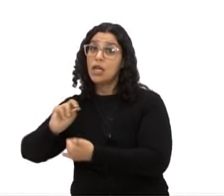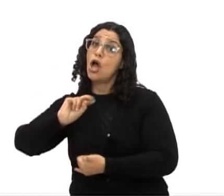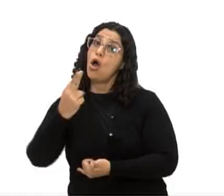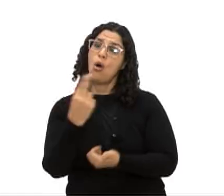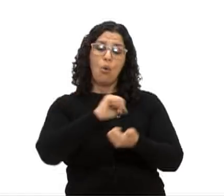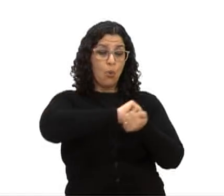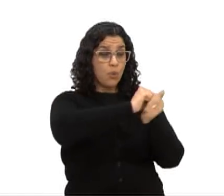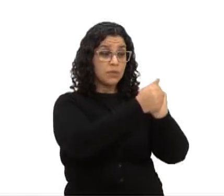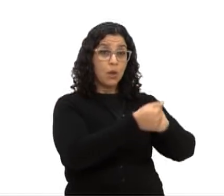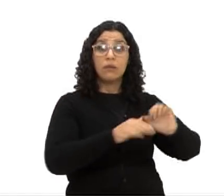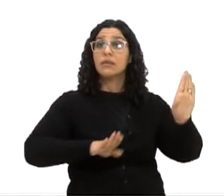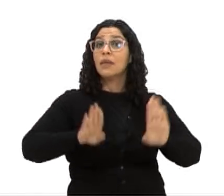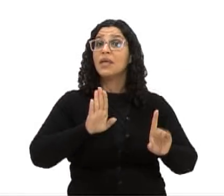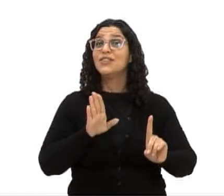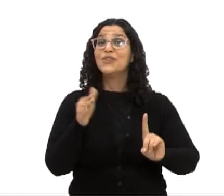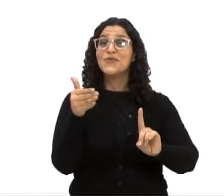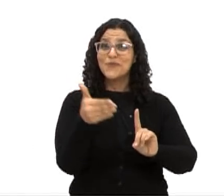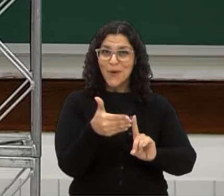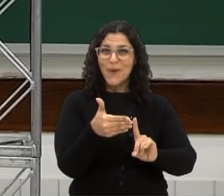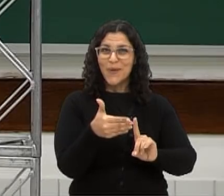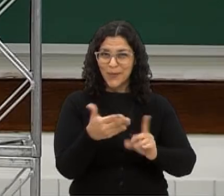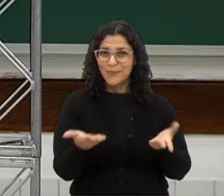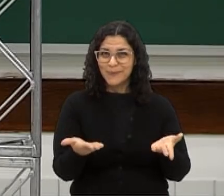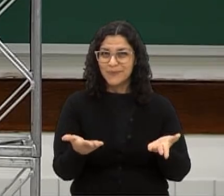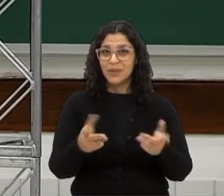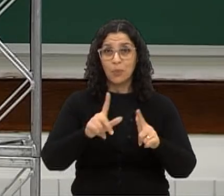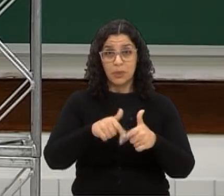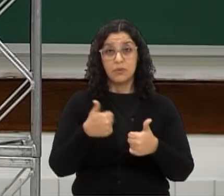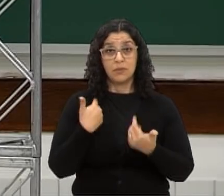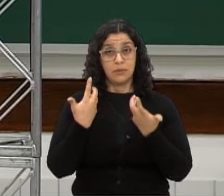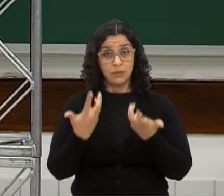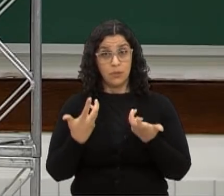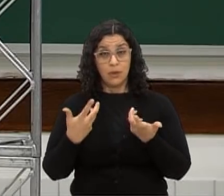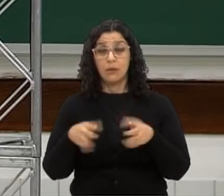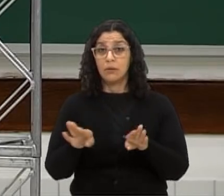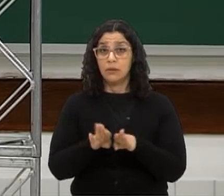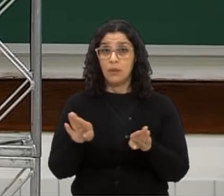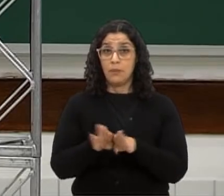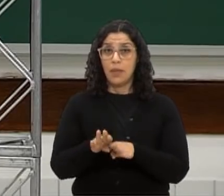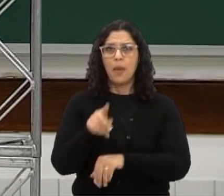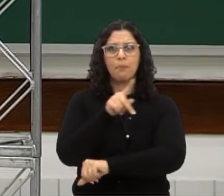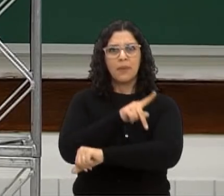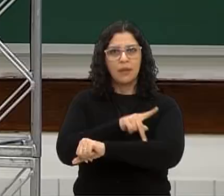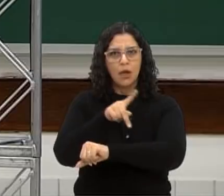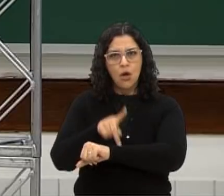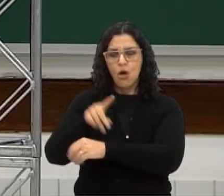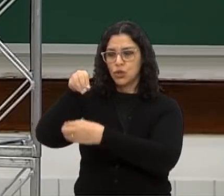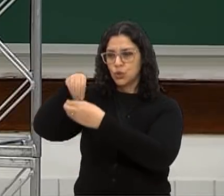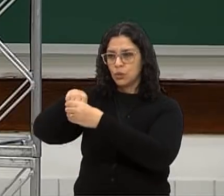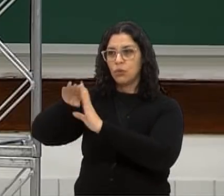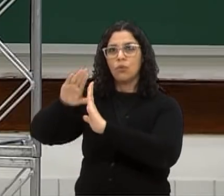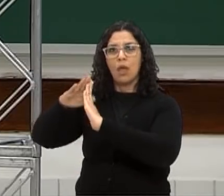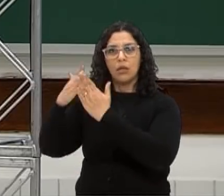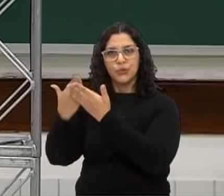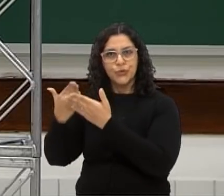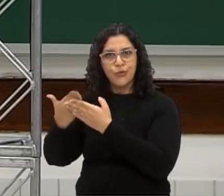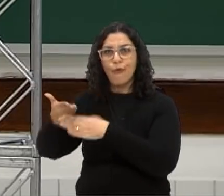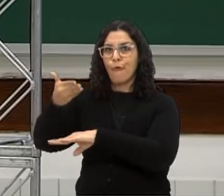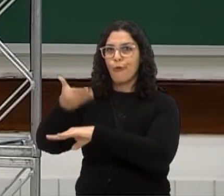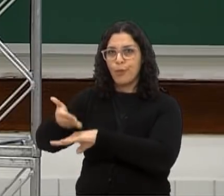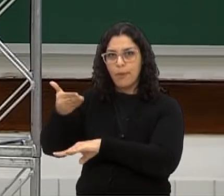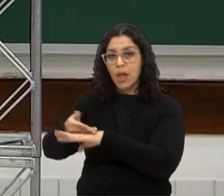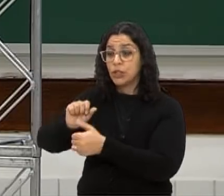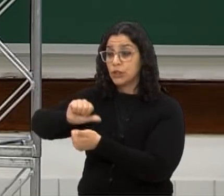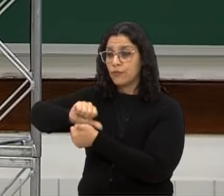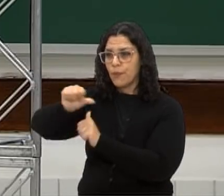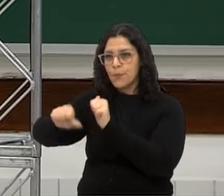esporte. Depende do fim em que está sendo aplicado. Então, se eu quero algo pedagógico na escola, eu estou ensinando, eu estou